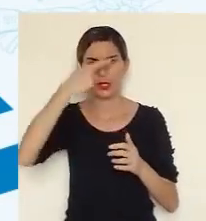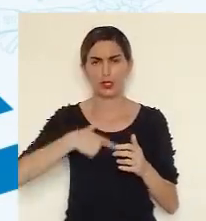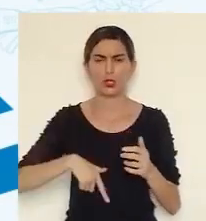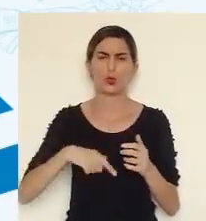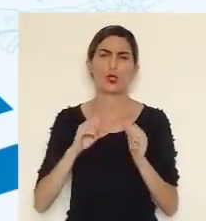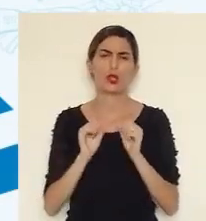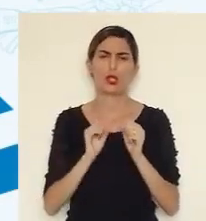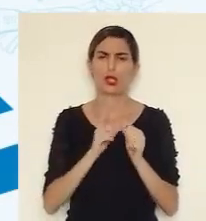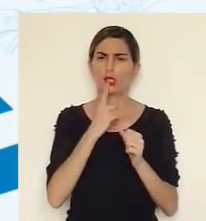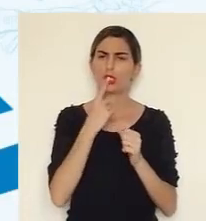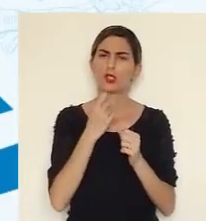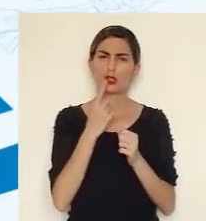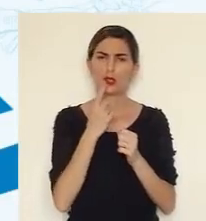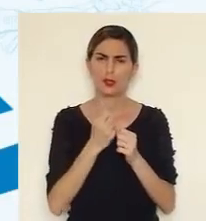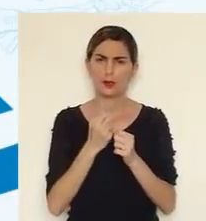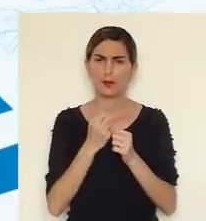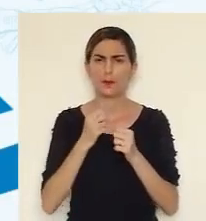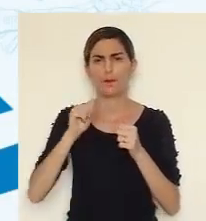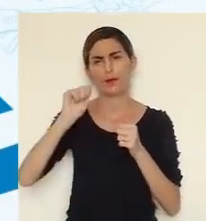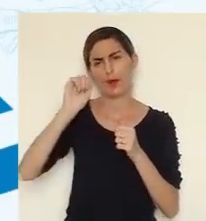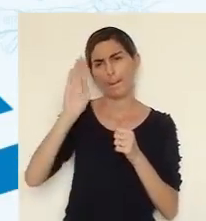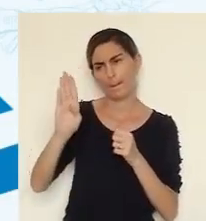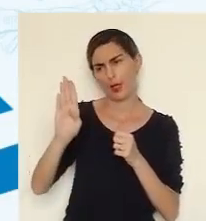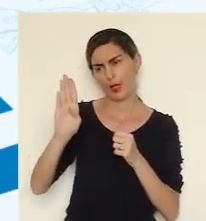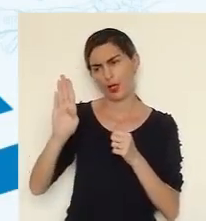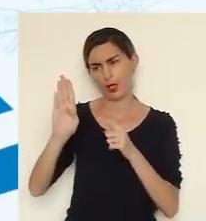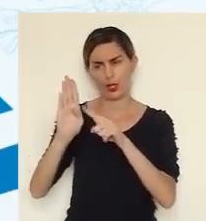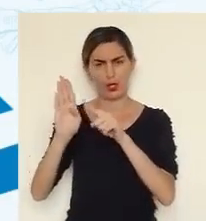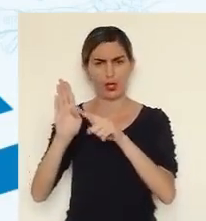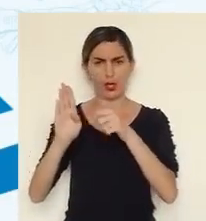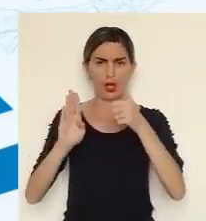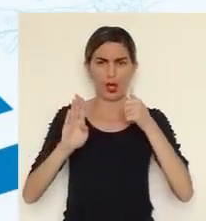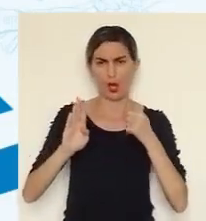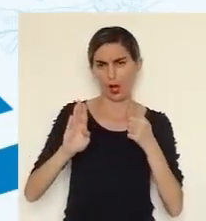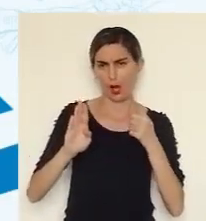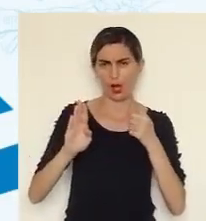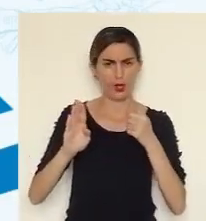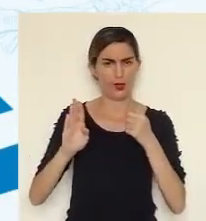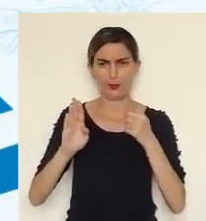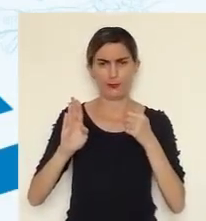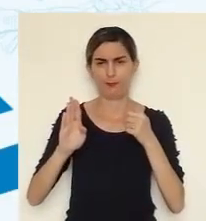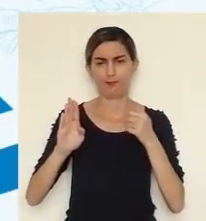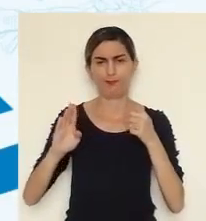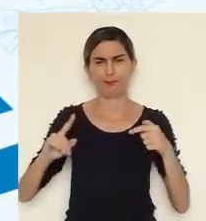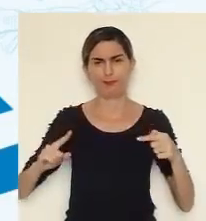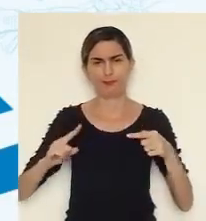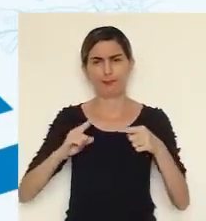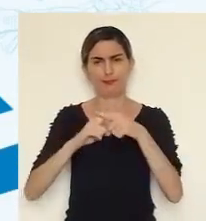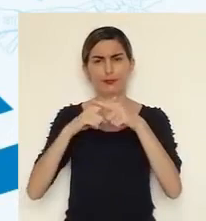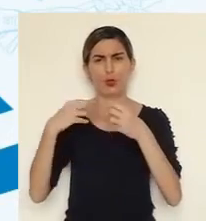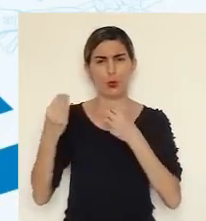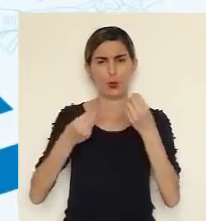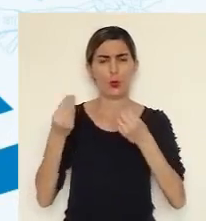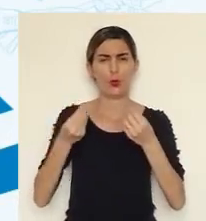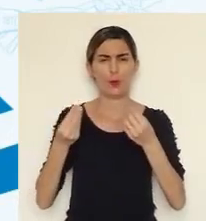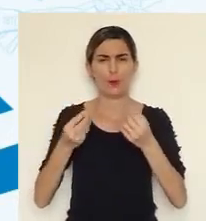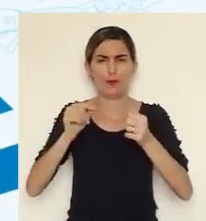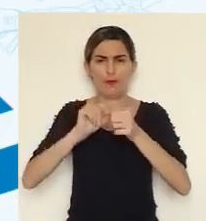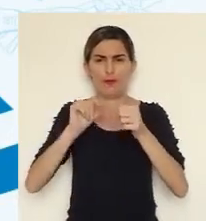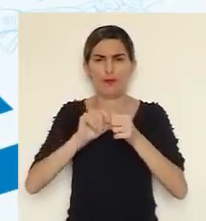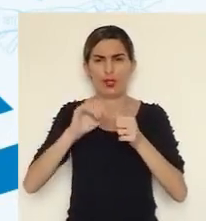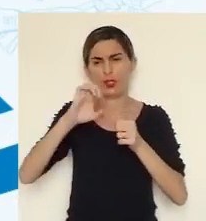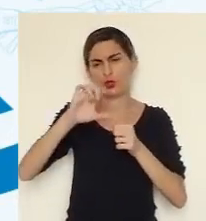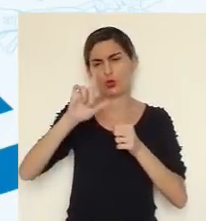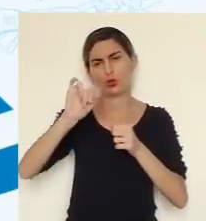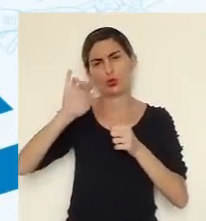pessoa que vai receber sangue do tipo B sendo do tipo A, né, como ele